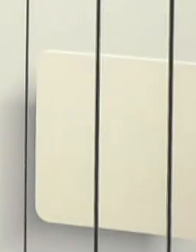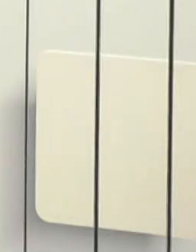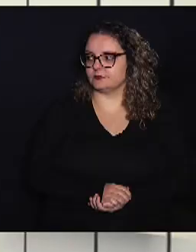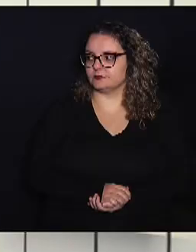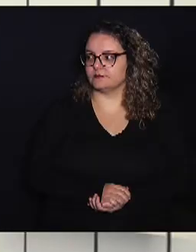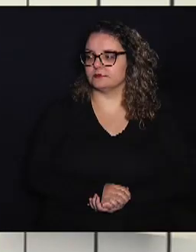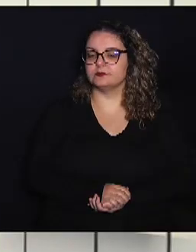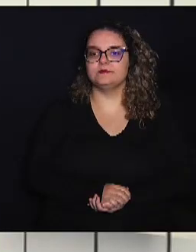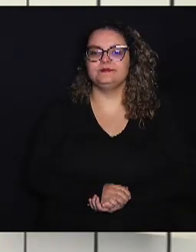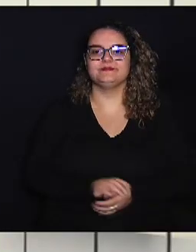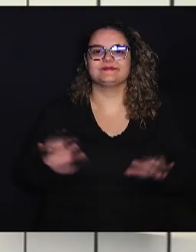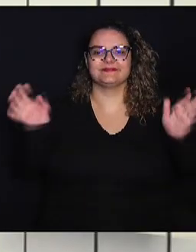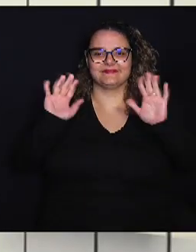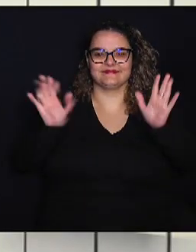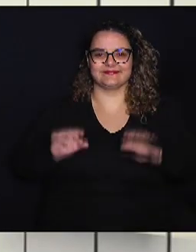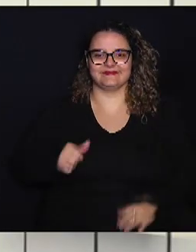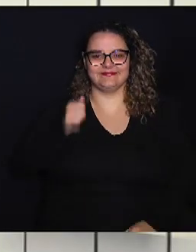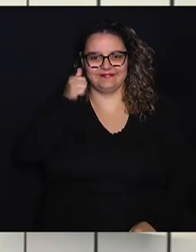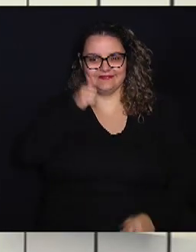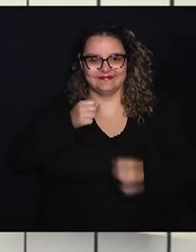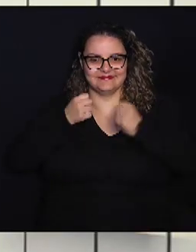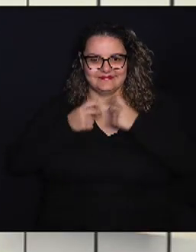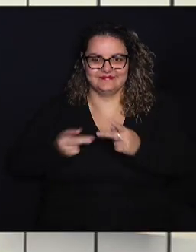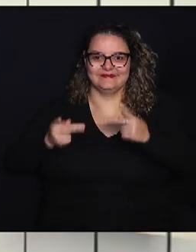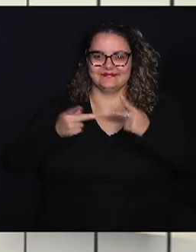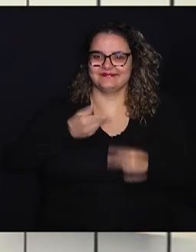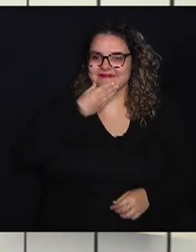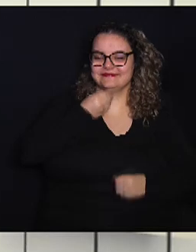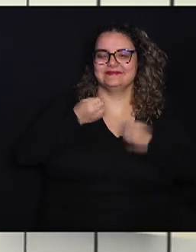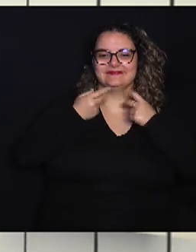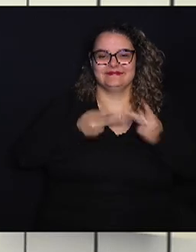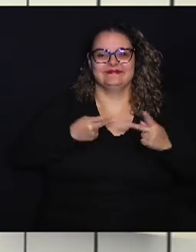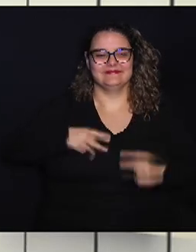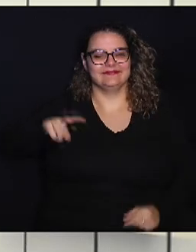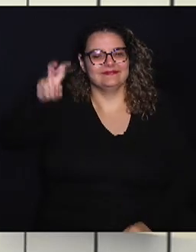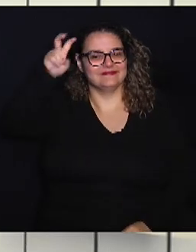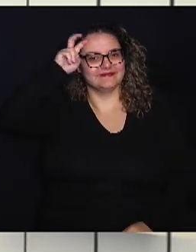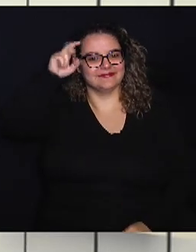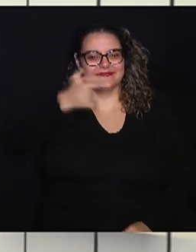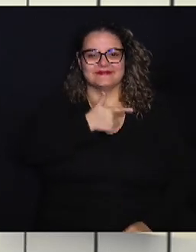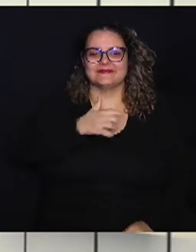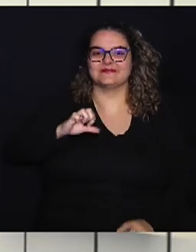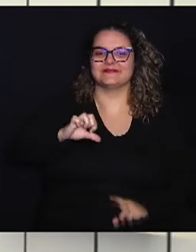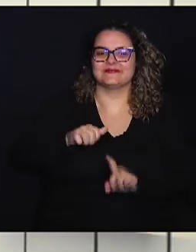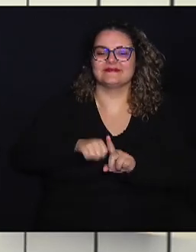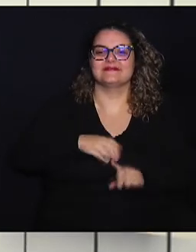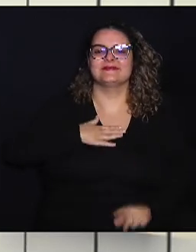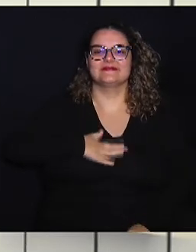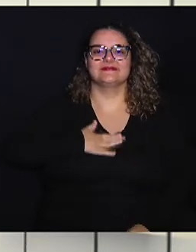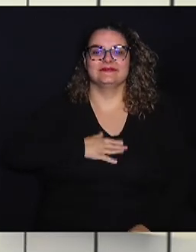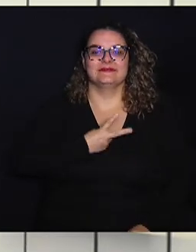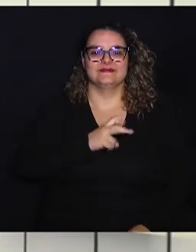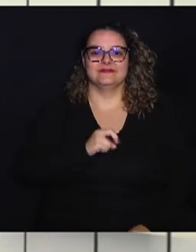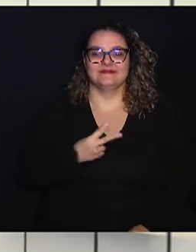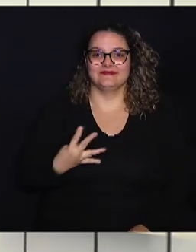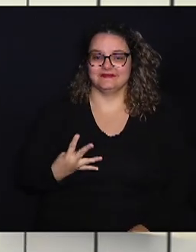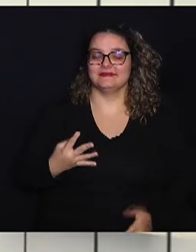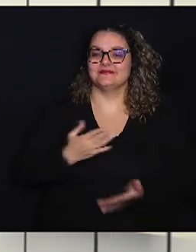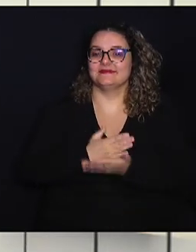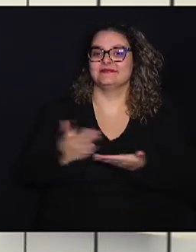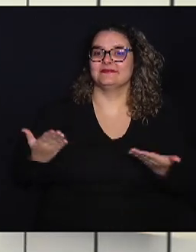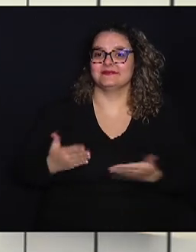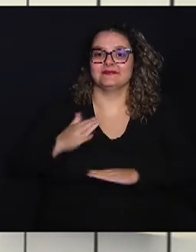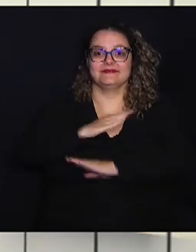Olá, seja bem-vinda, seja bem-vindo. Quinta-feira, 29 de agosto de 2024. Começa agora o Jornal